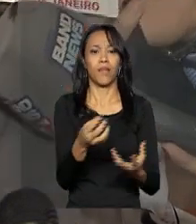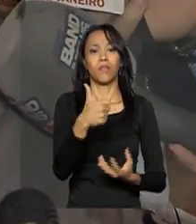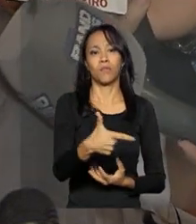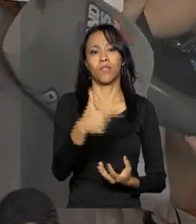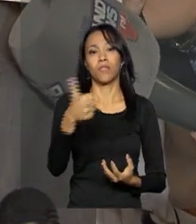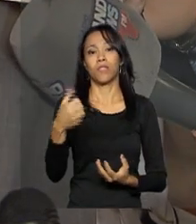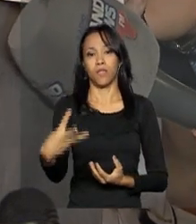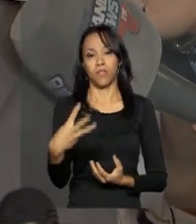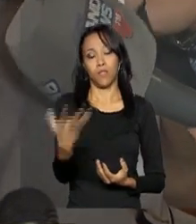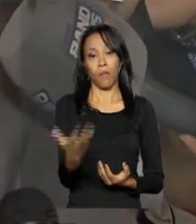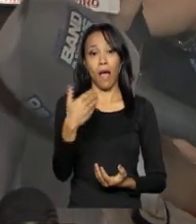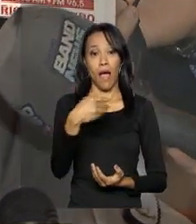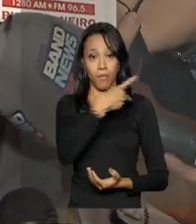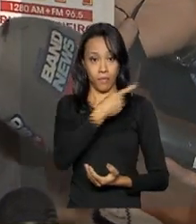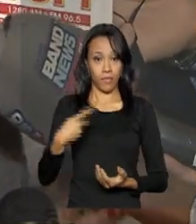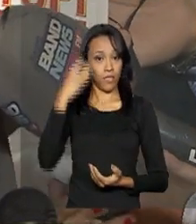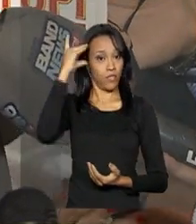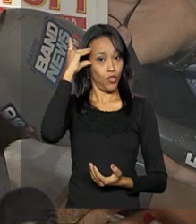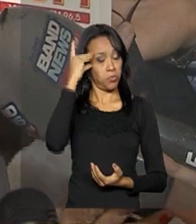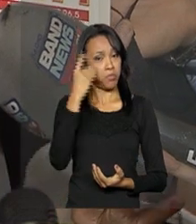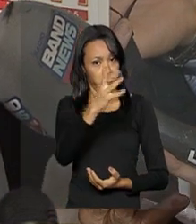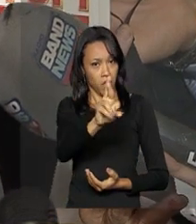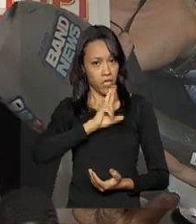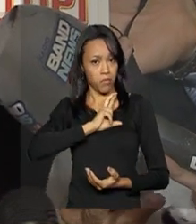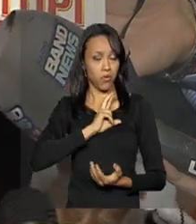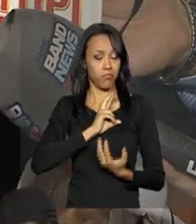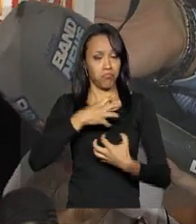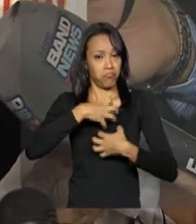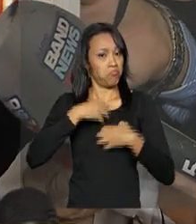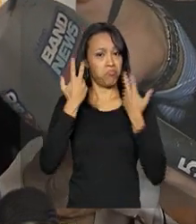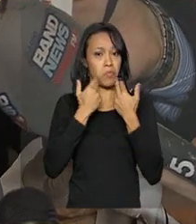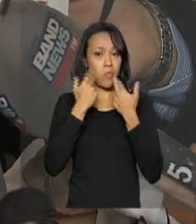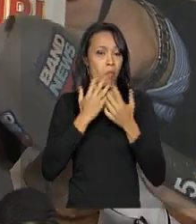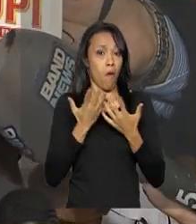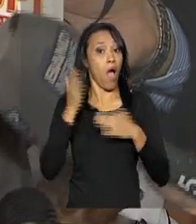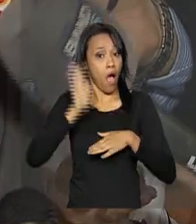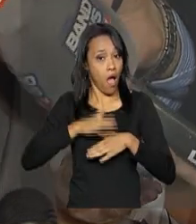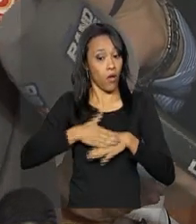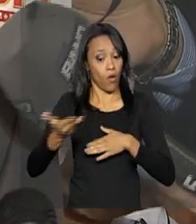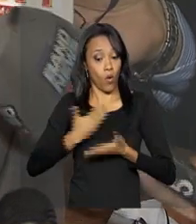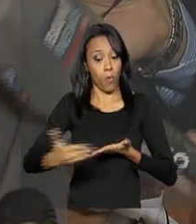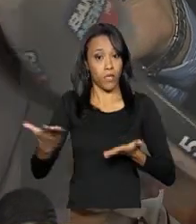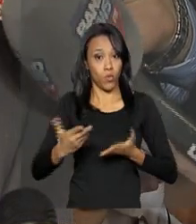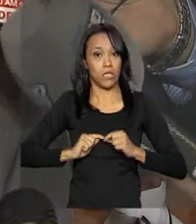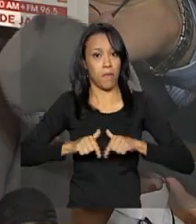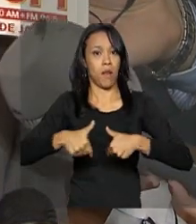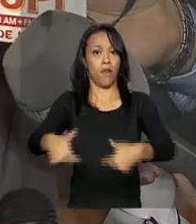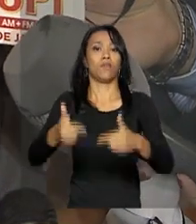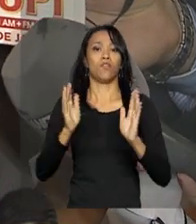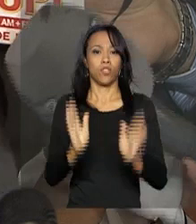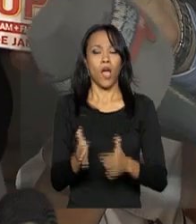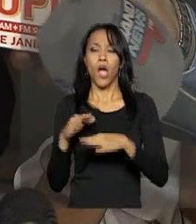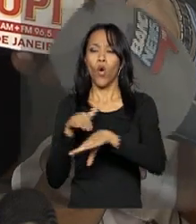presidente recebeu com tranquilidade agora é hora de trabalhar a partir de hoje a gente já tá trabalhando